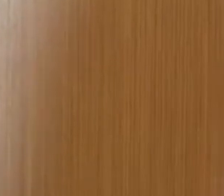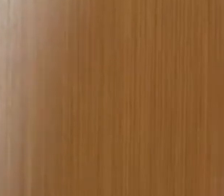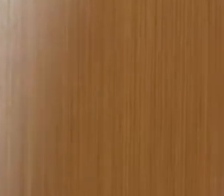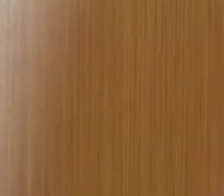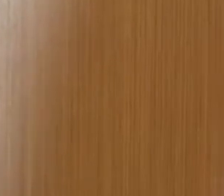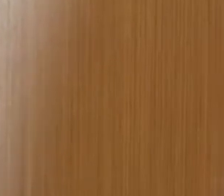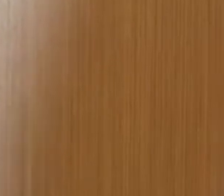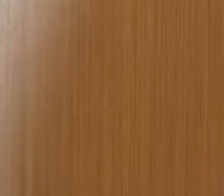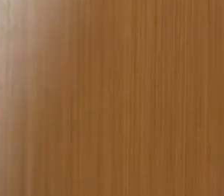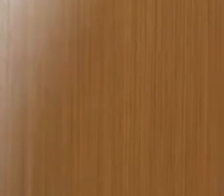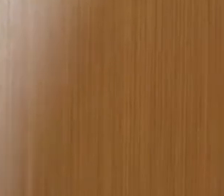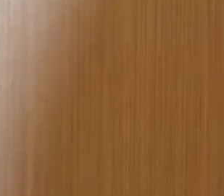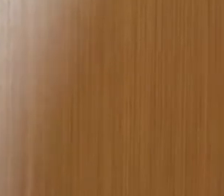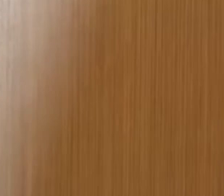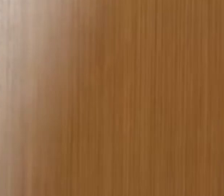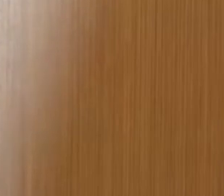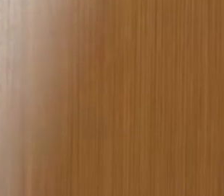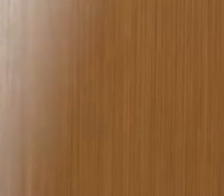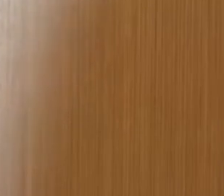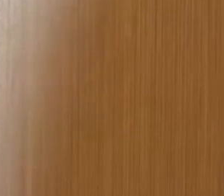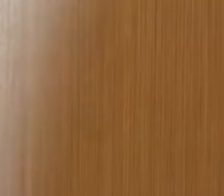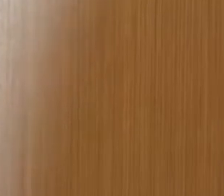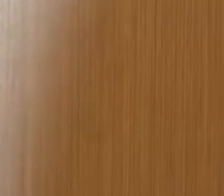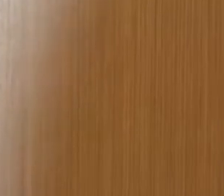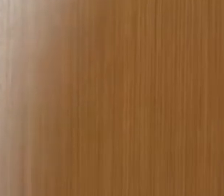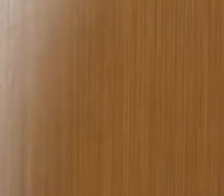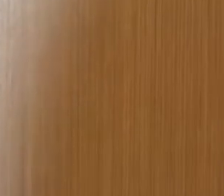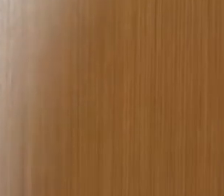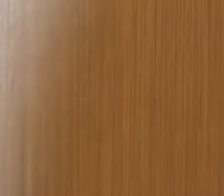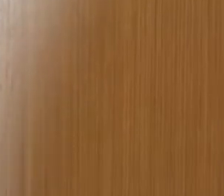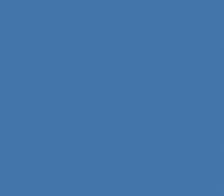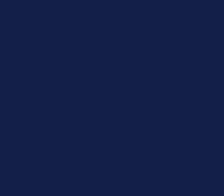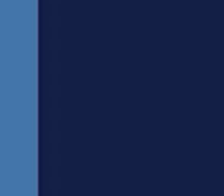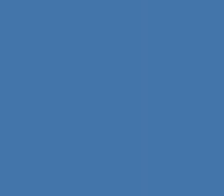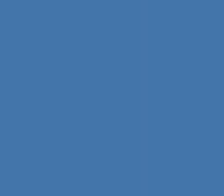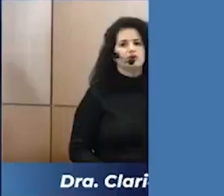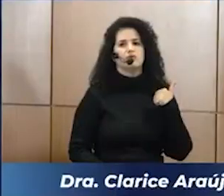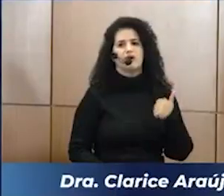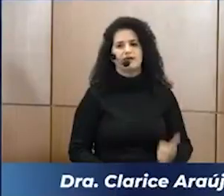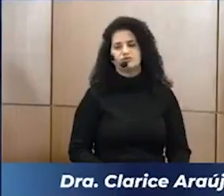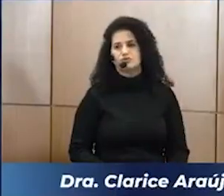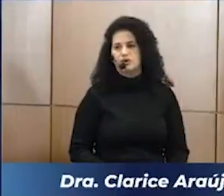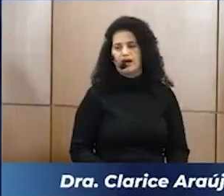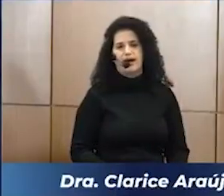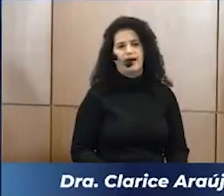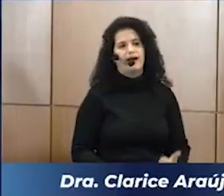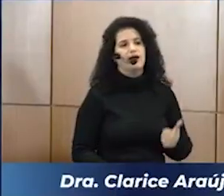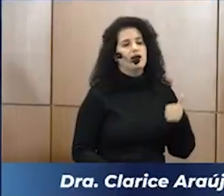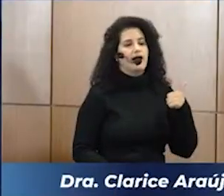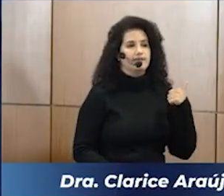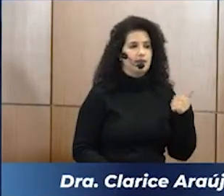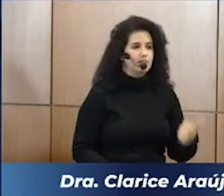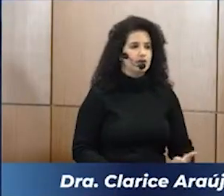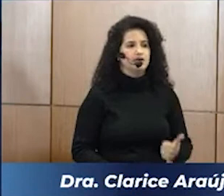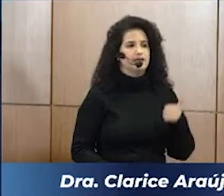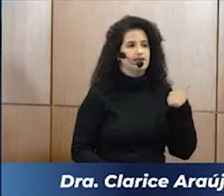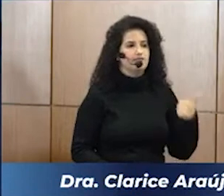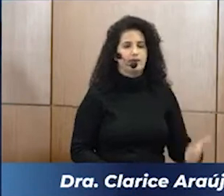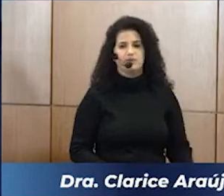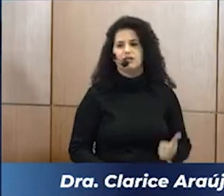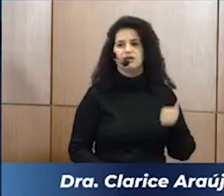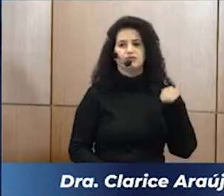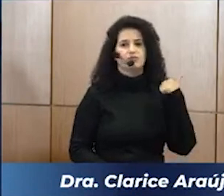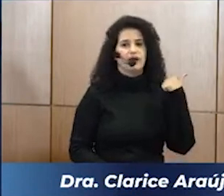a evidência, refletindo também sobre a sua própria situação. Né? A sua de clínico, a da mãe,